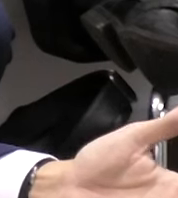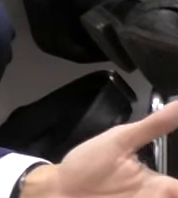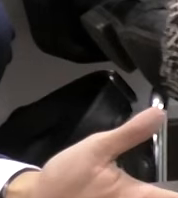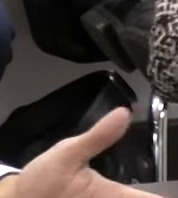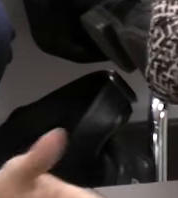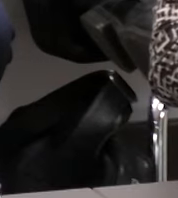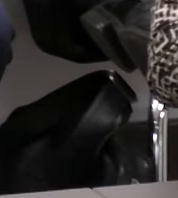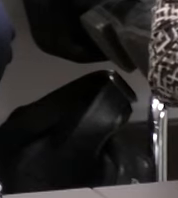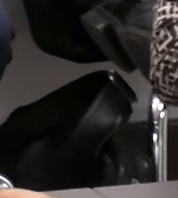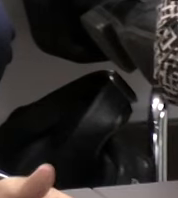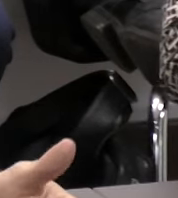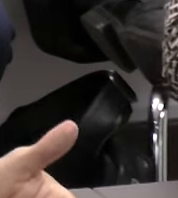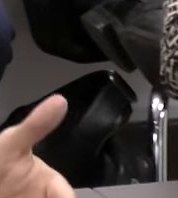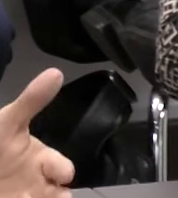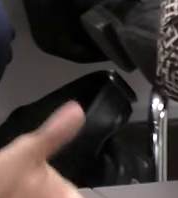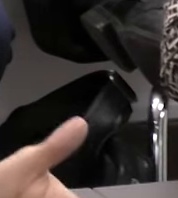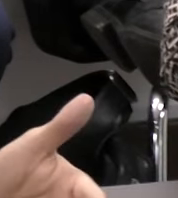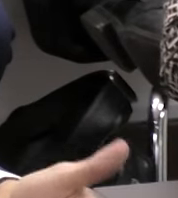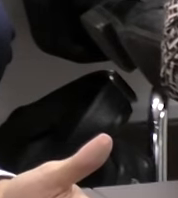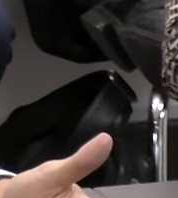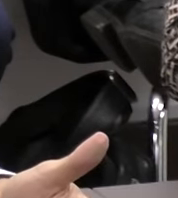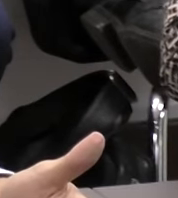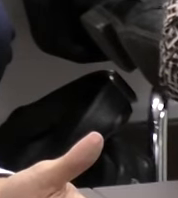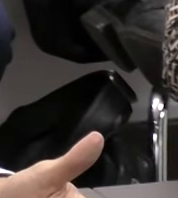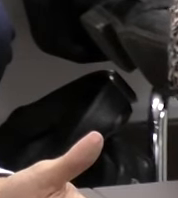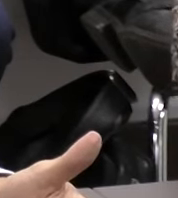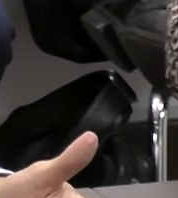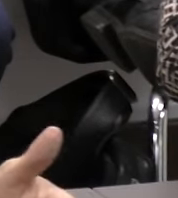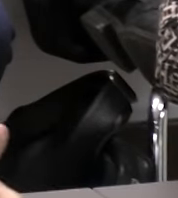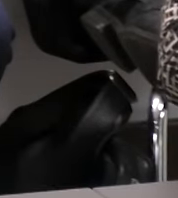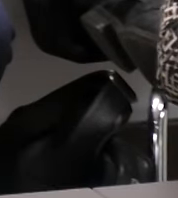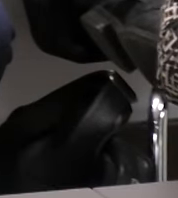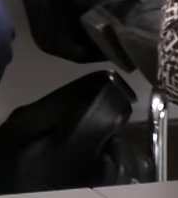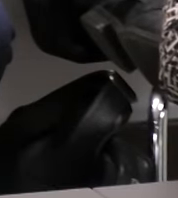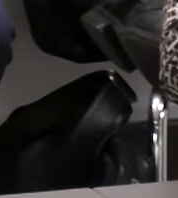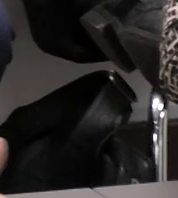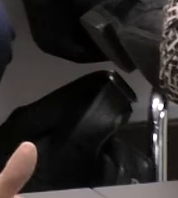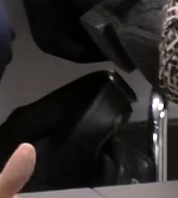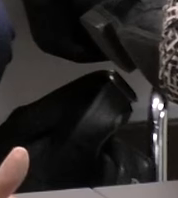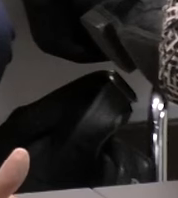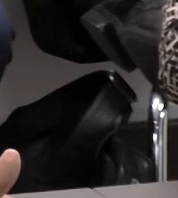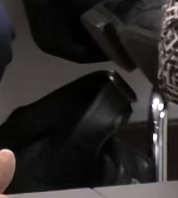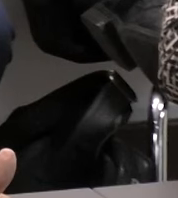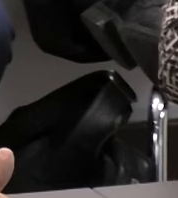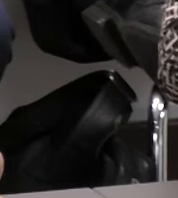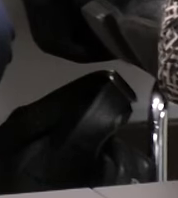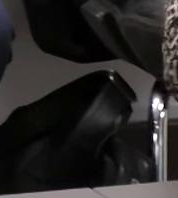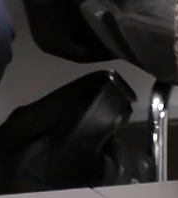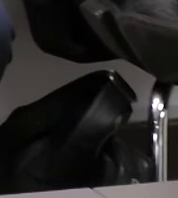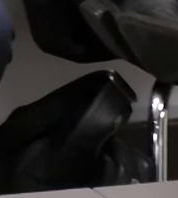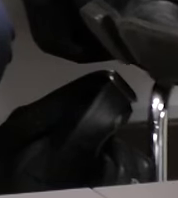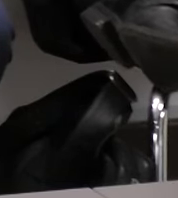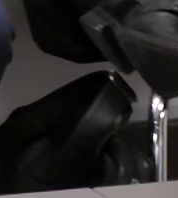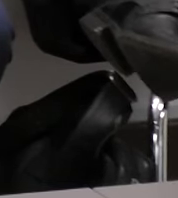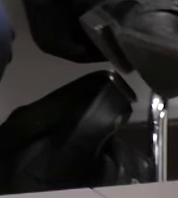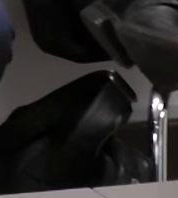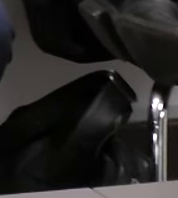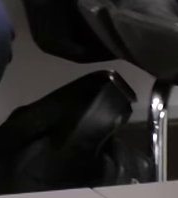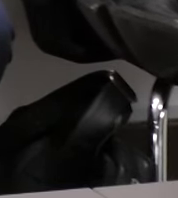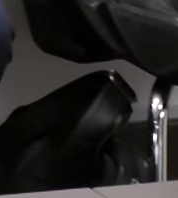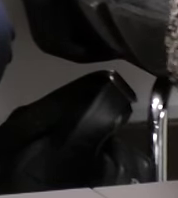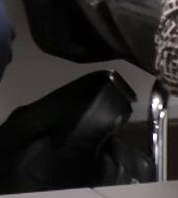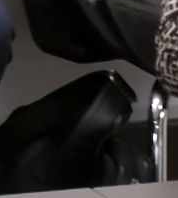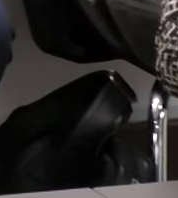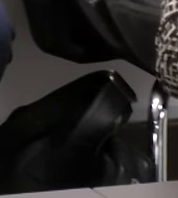então eh eu acho de extrema importância que isso seja de alguma forma documentado pra gente viabilizar a